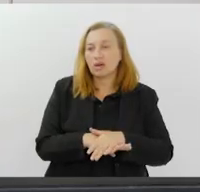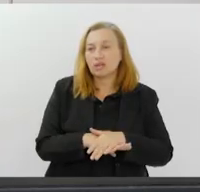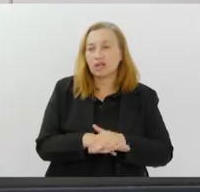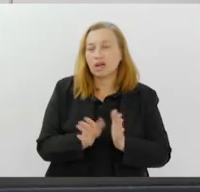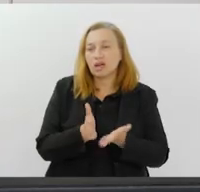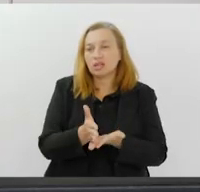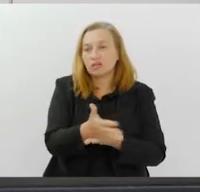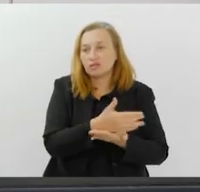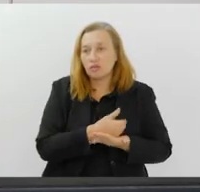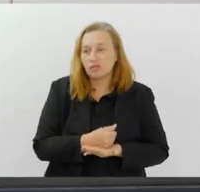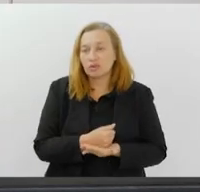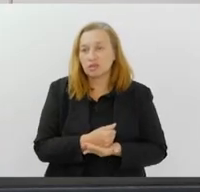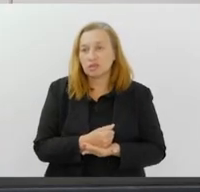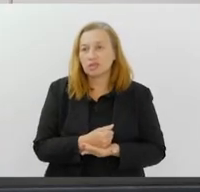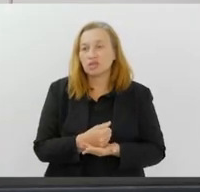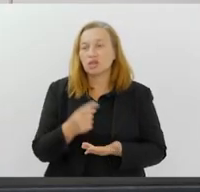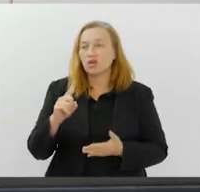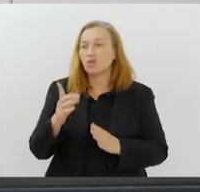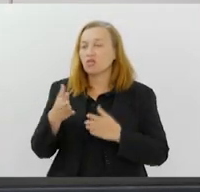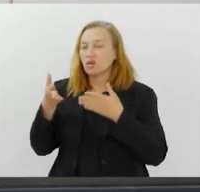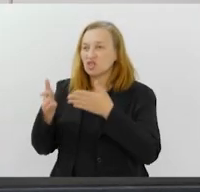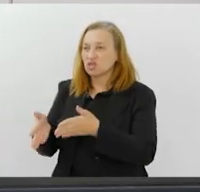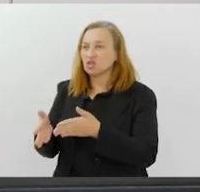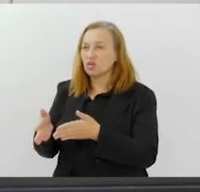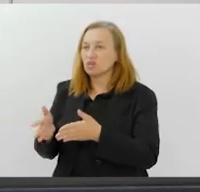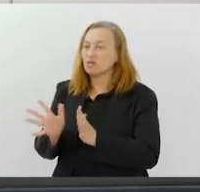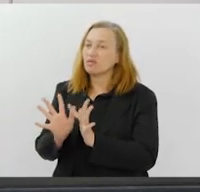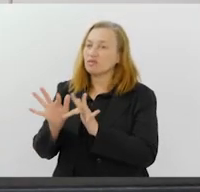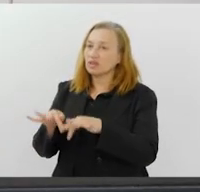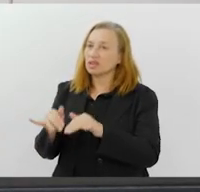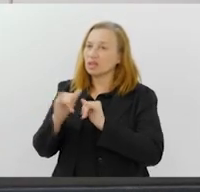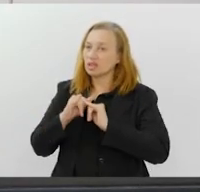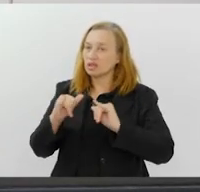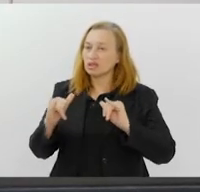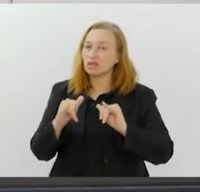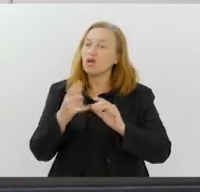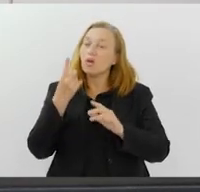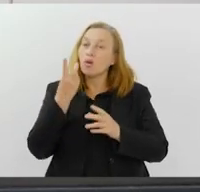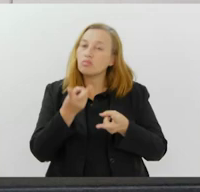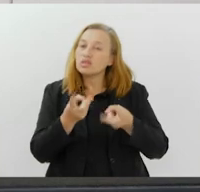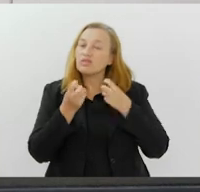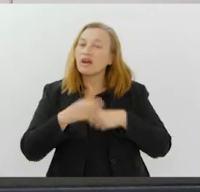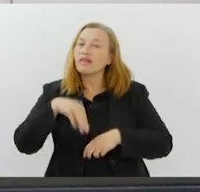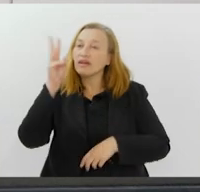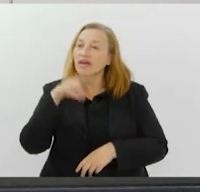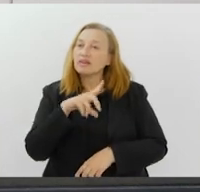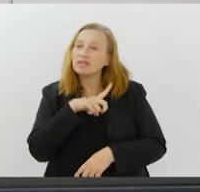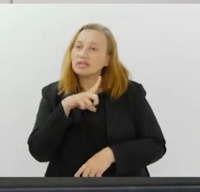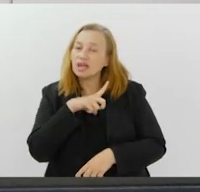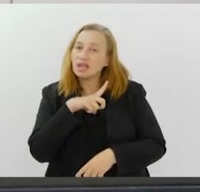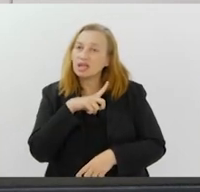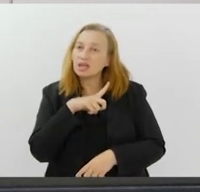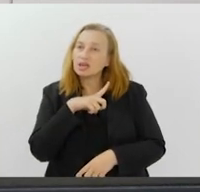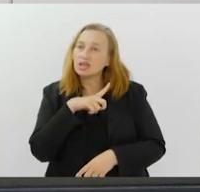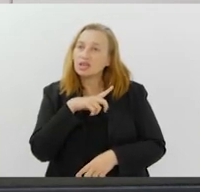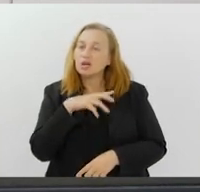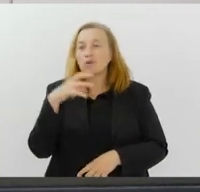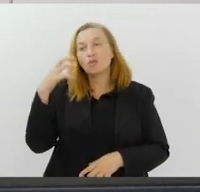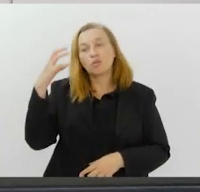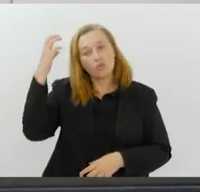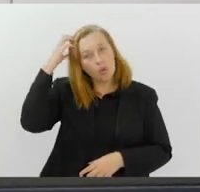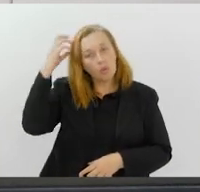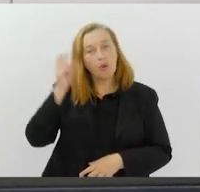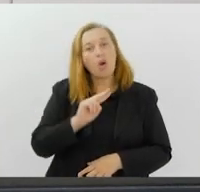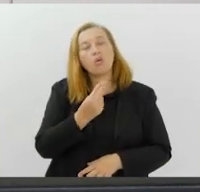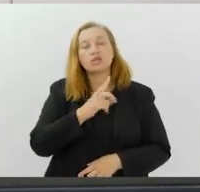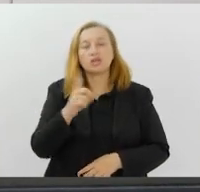de ser exclusivamente para a finalidade de verificar quem tem pena em aberto isso é